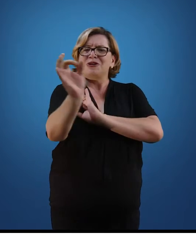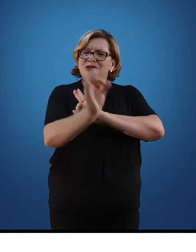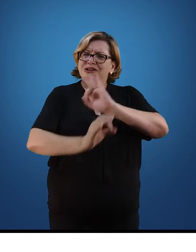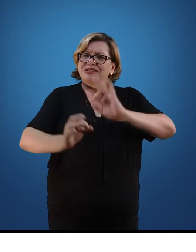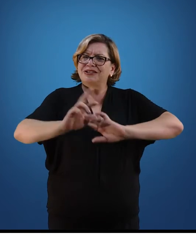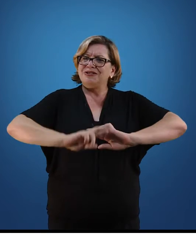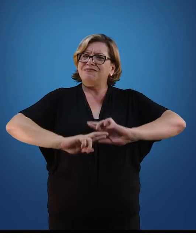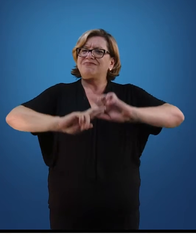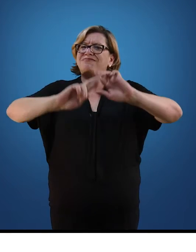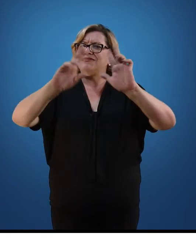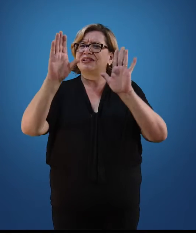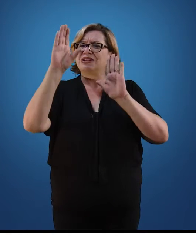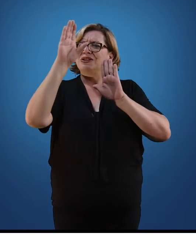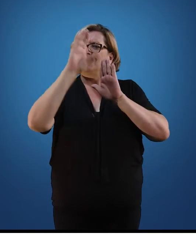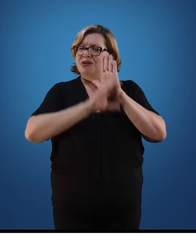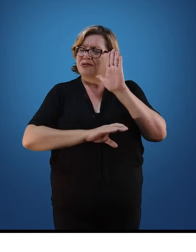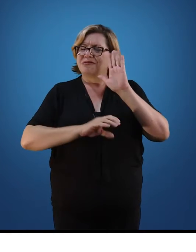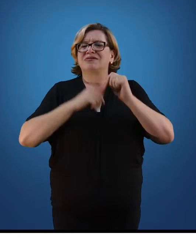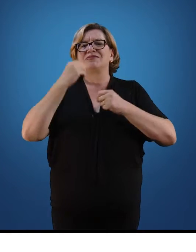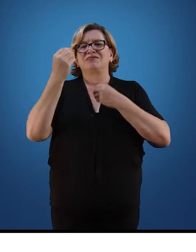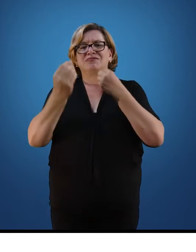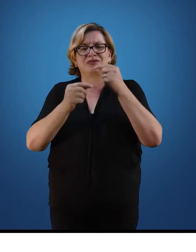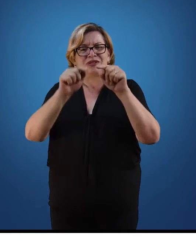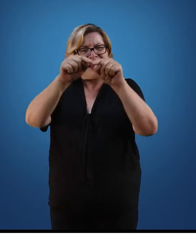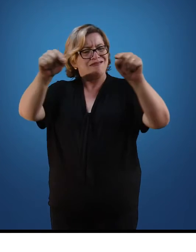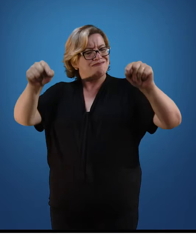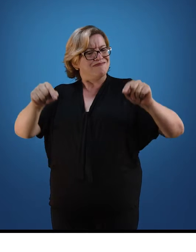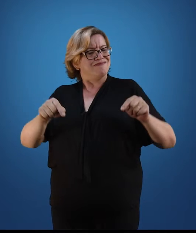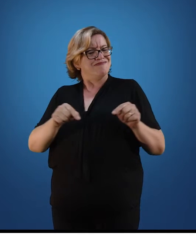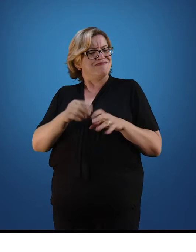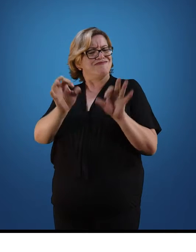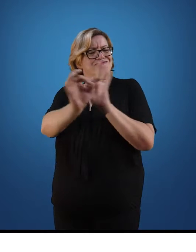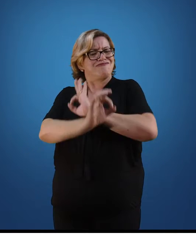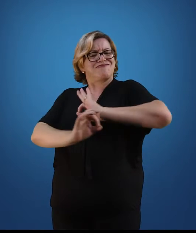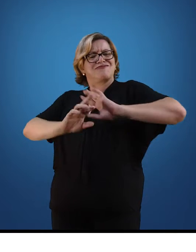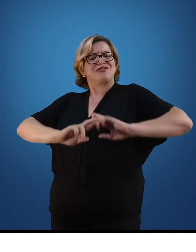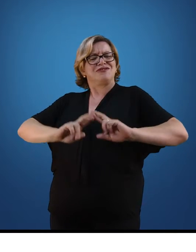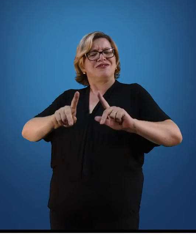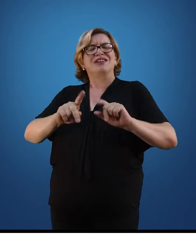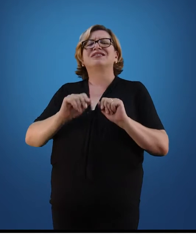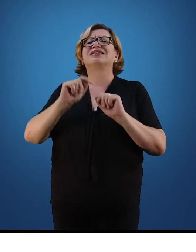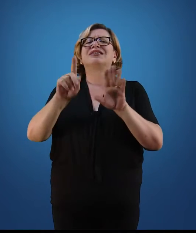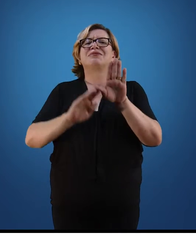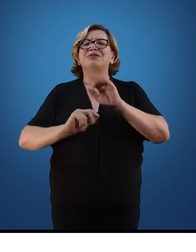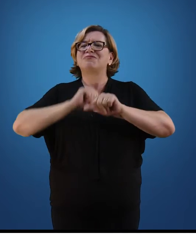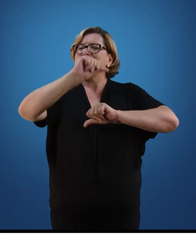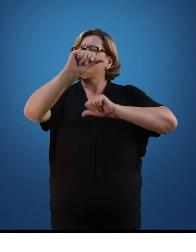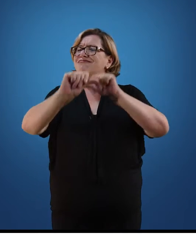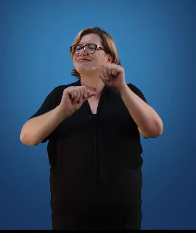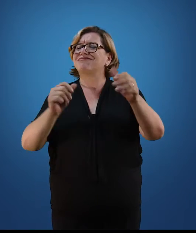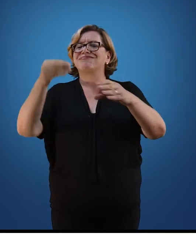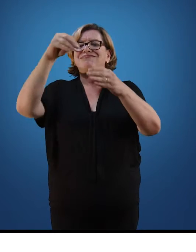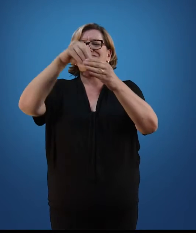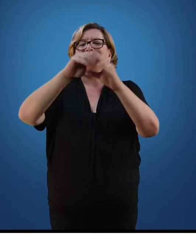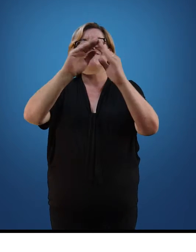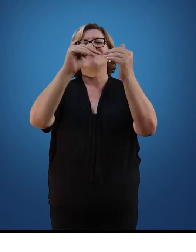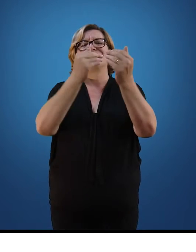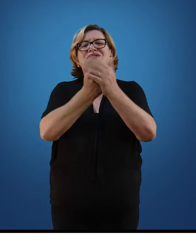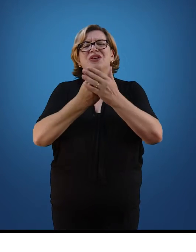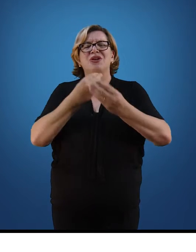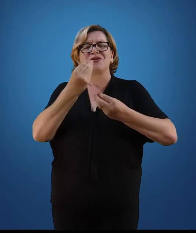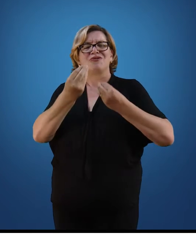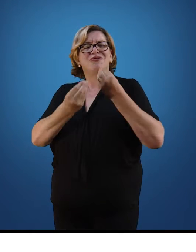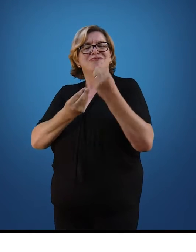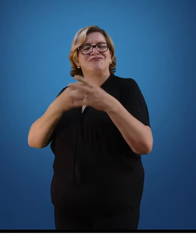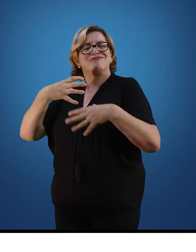e gerir o currículo, a classe, a escola, pode ser uma nova forma de lidar com os alunos,